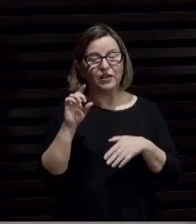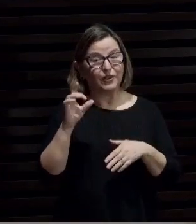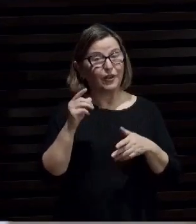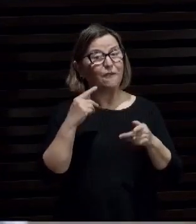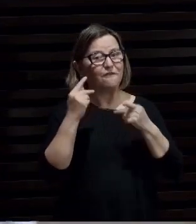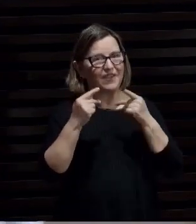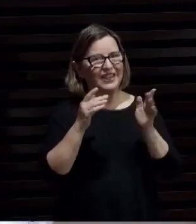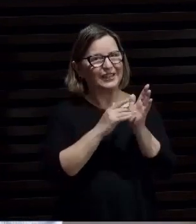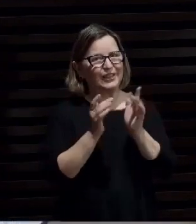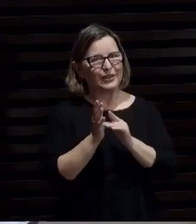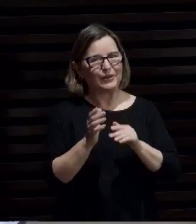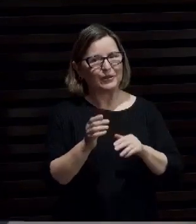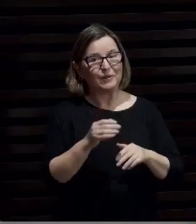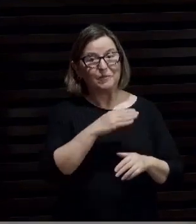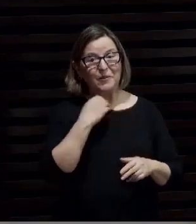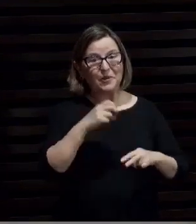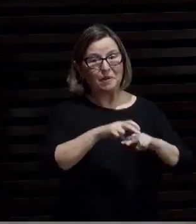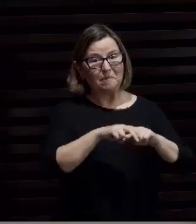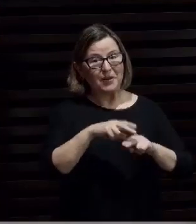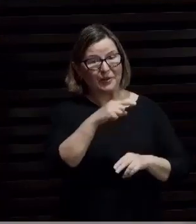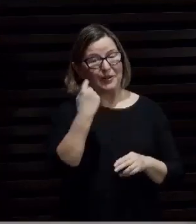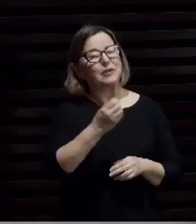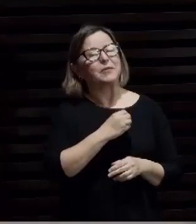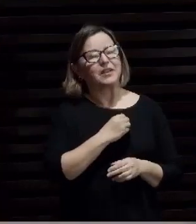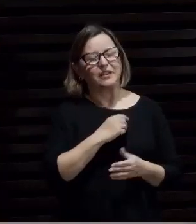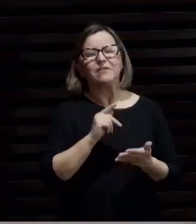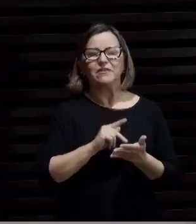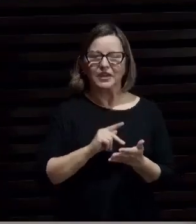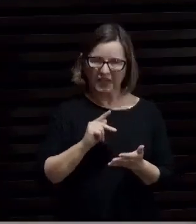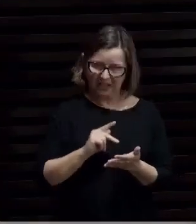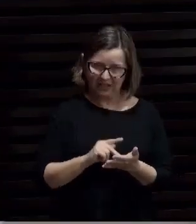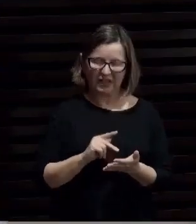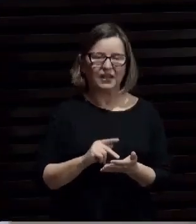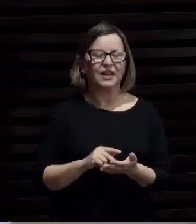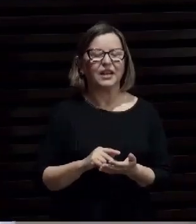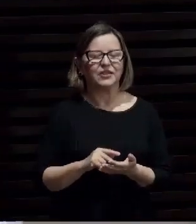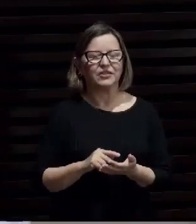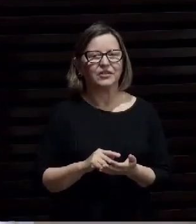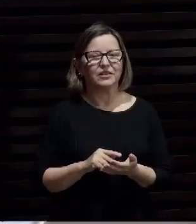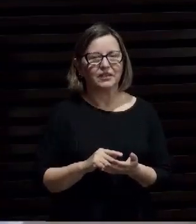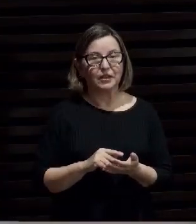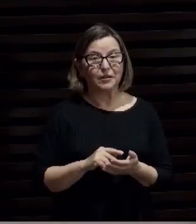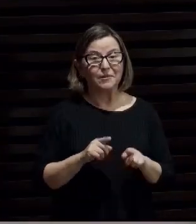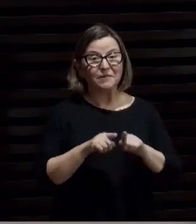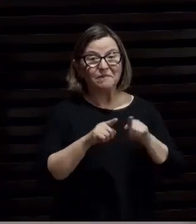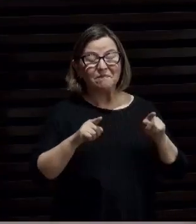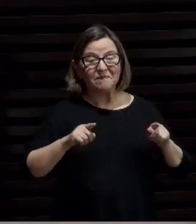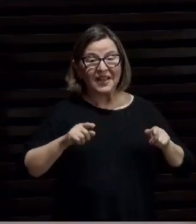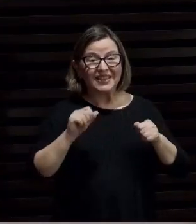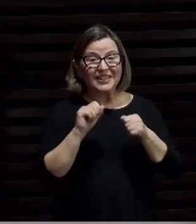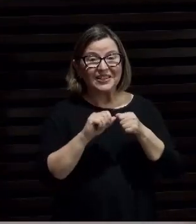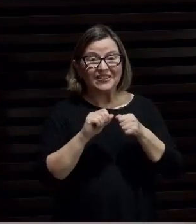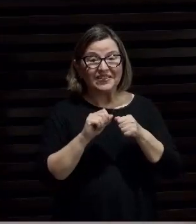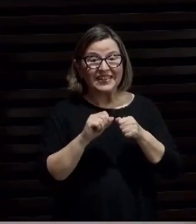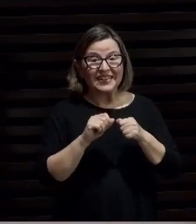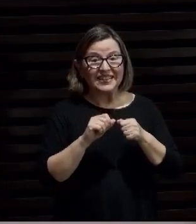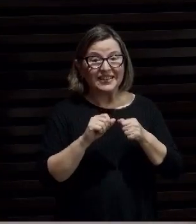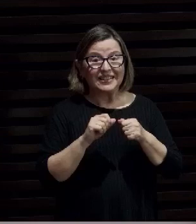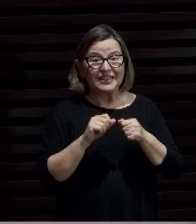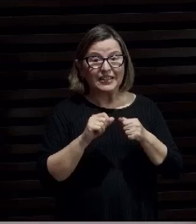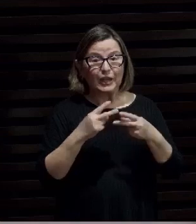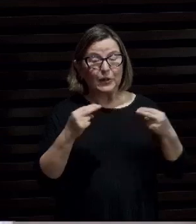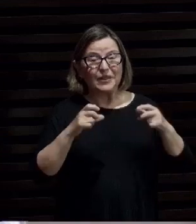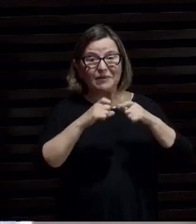Ele é o Cordeiro de Deus, Ele morreu pelos nossos pecados, Ele pagou a conta do nosso pecado, mas Ele fez algo muito maior. Ele